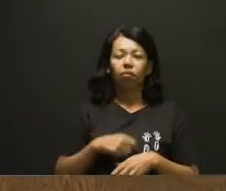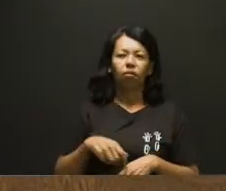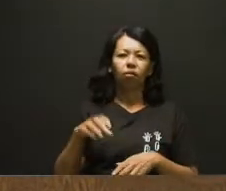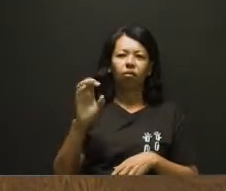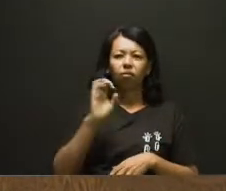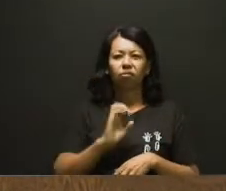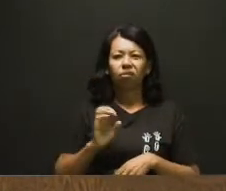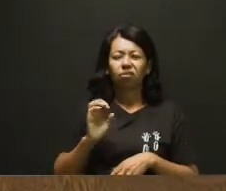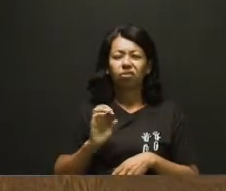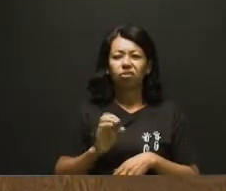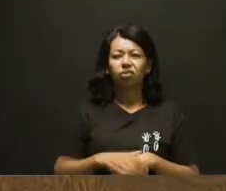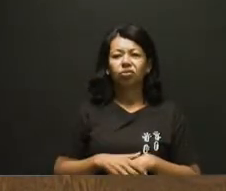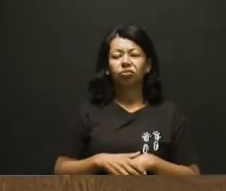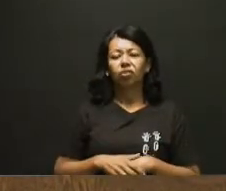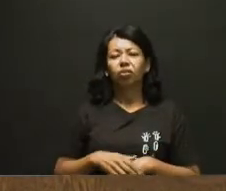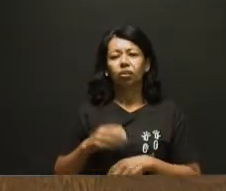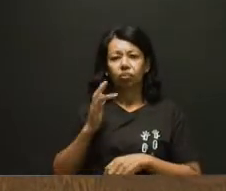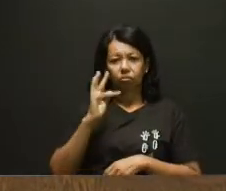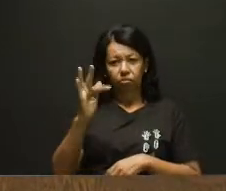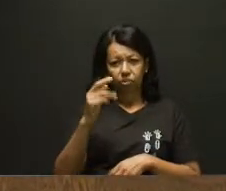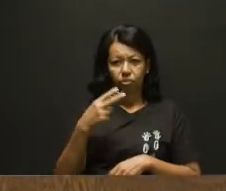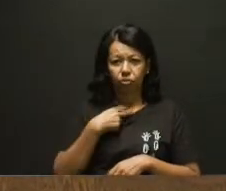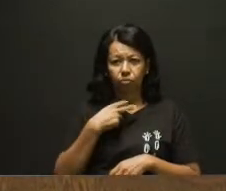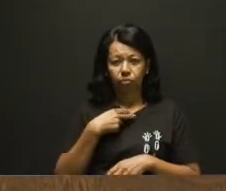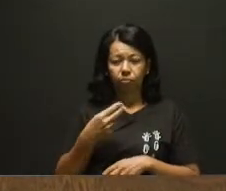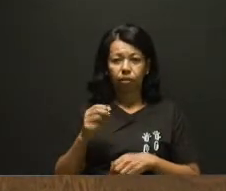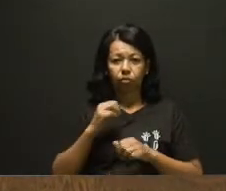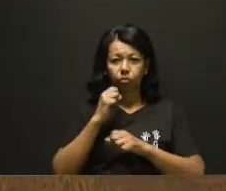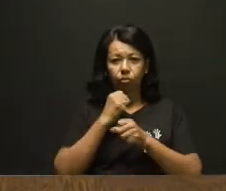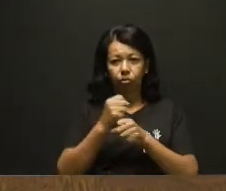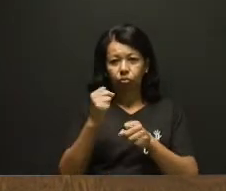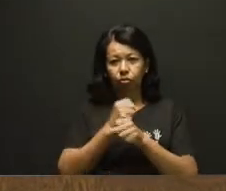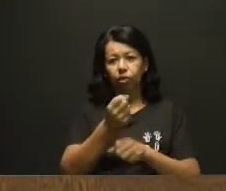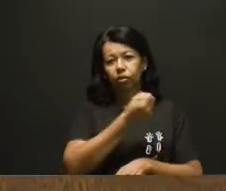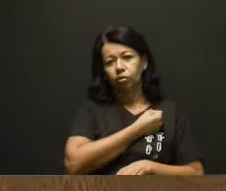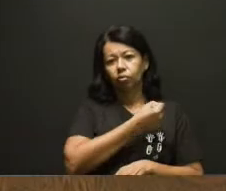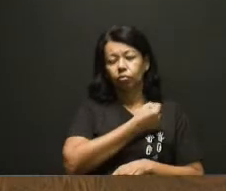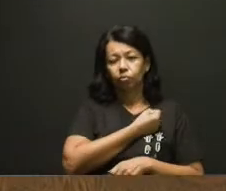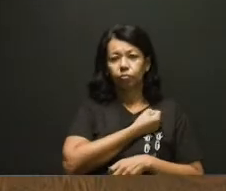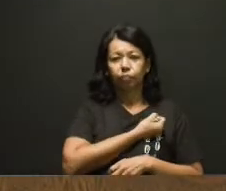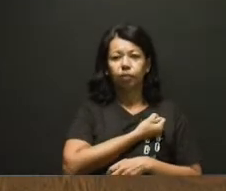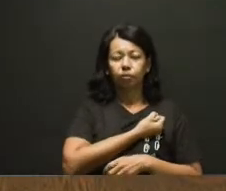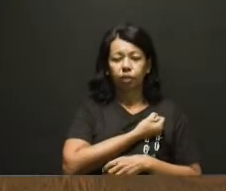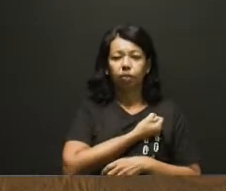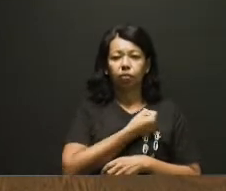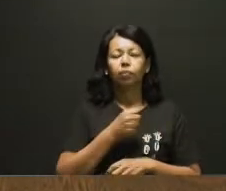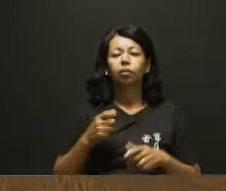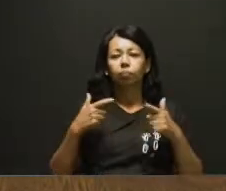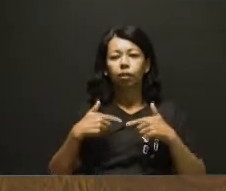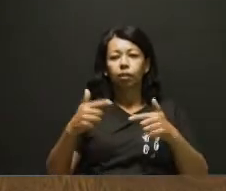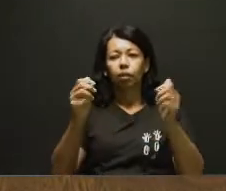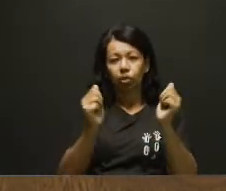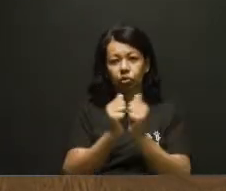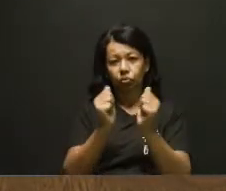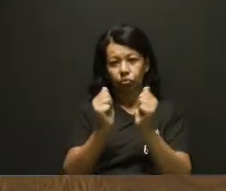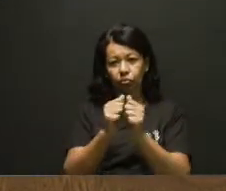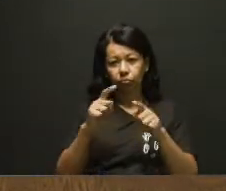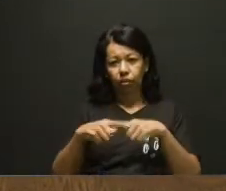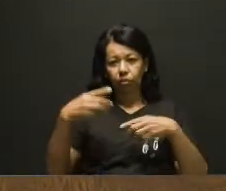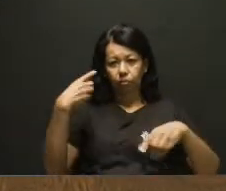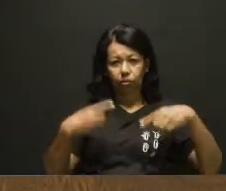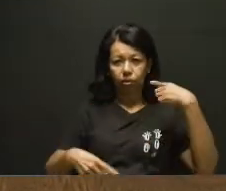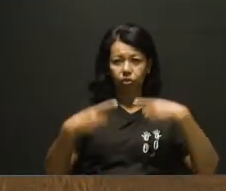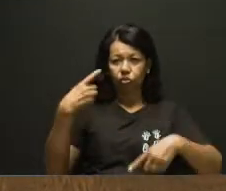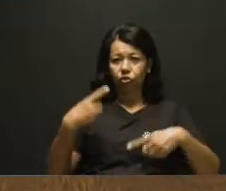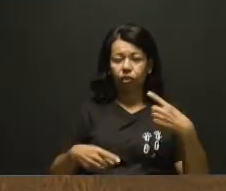futuros ocupantes para construir números adequado mas podemos batalhas juntos mas são políticas públicas do estado essas moradias